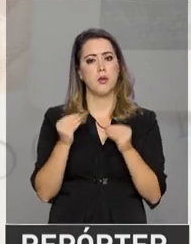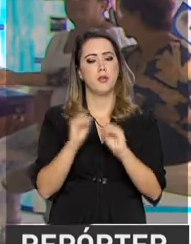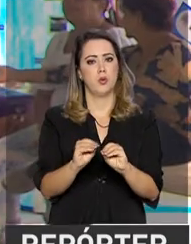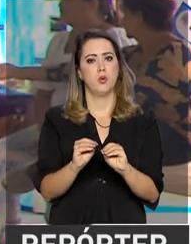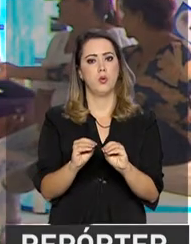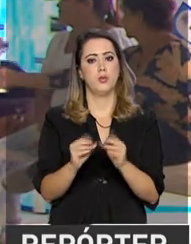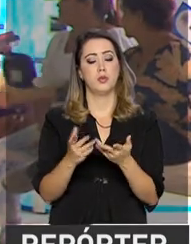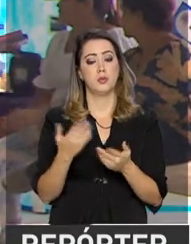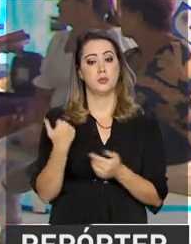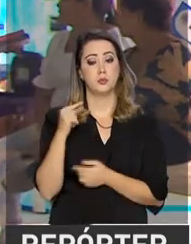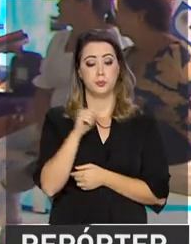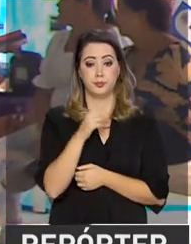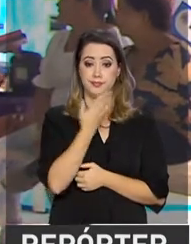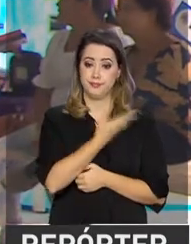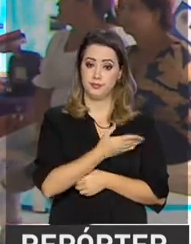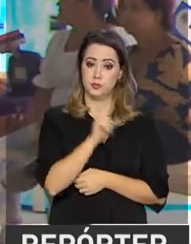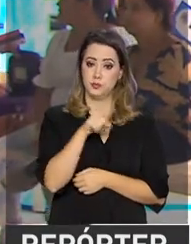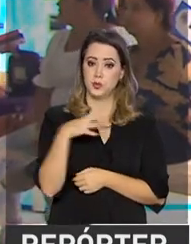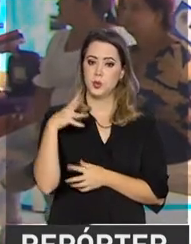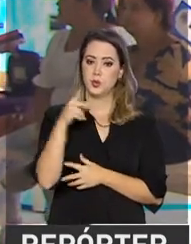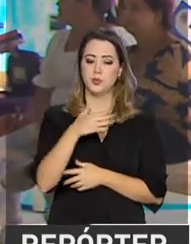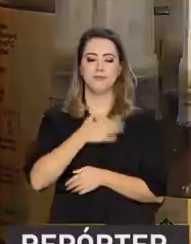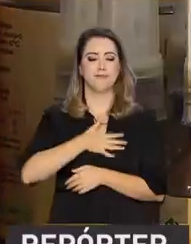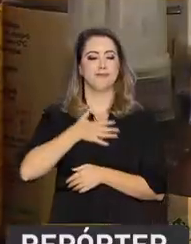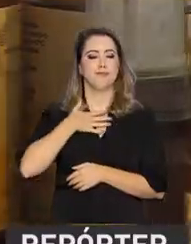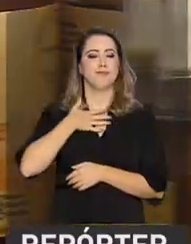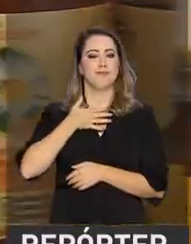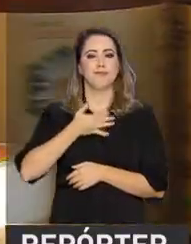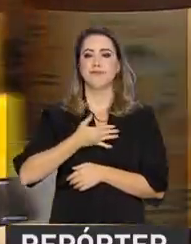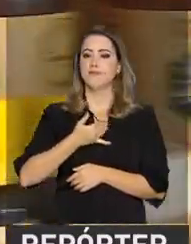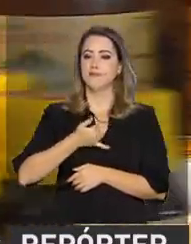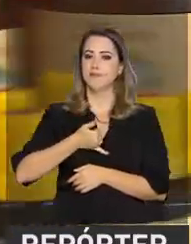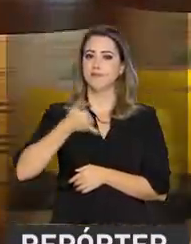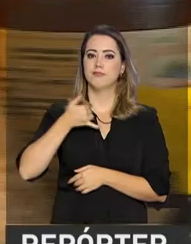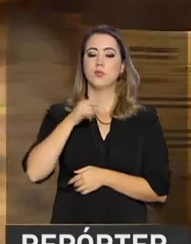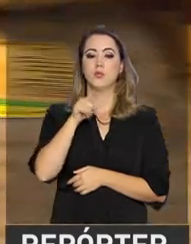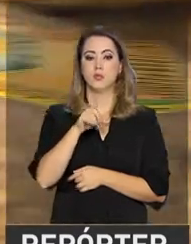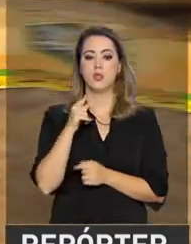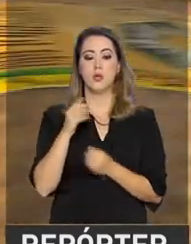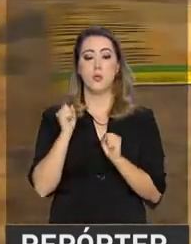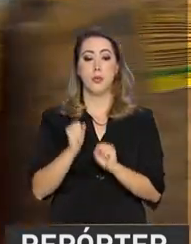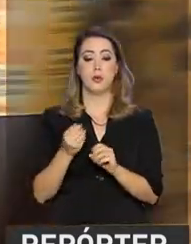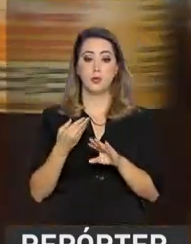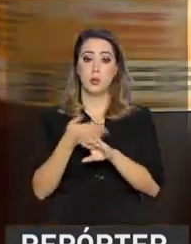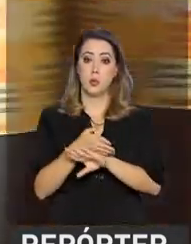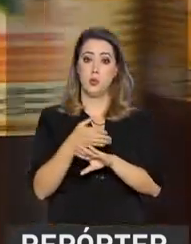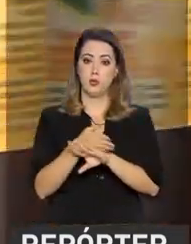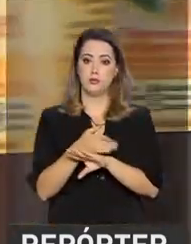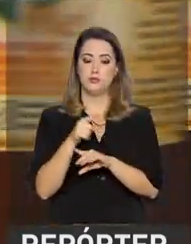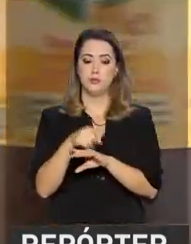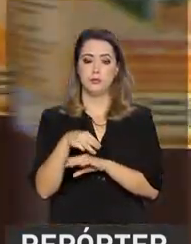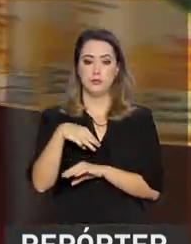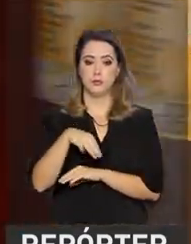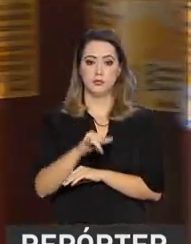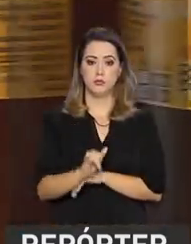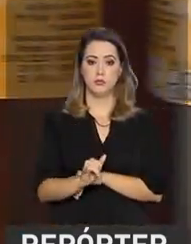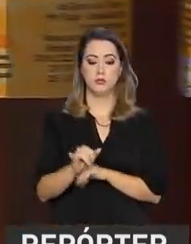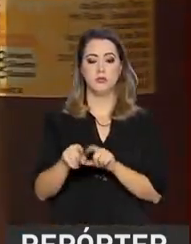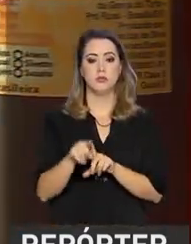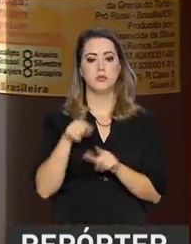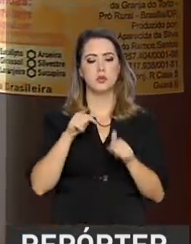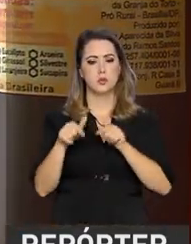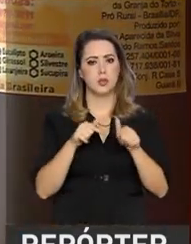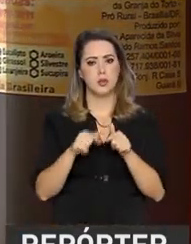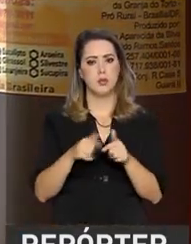do mei ea maria aparecida está toda orgulhosa porque a sua actividade é uma das que vão ser incluídas no meio ela acredita que essa